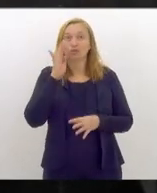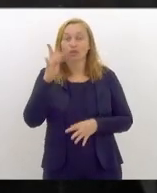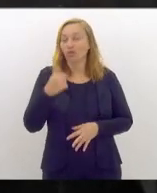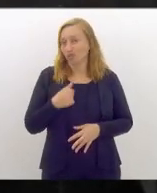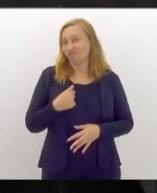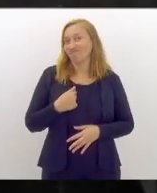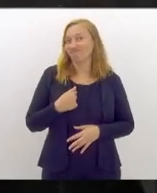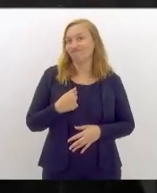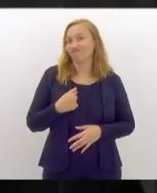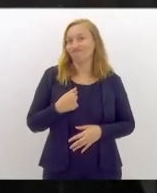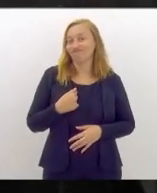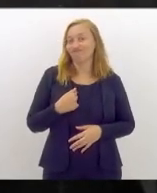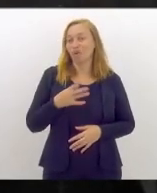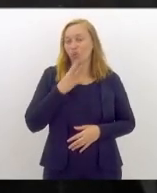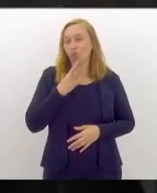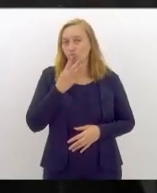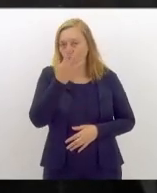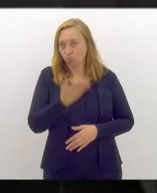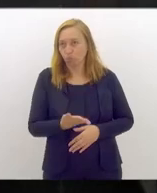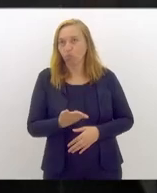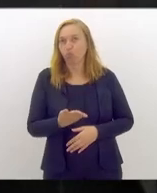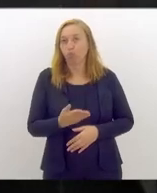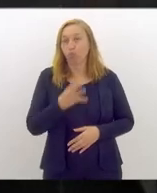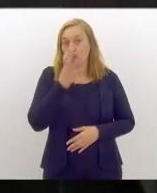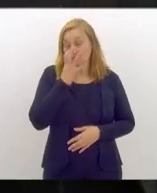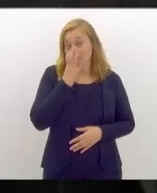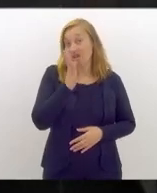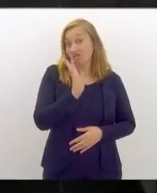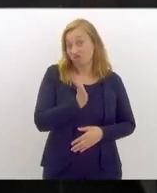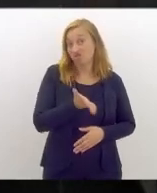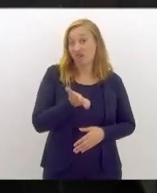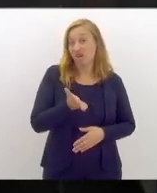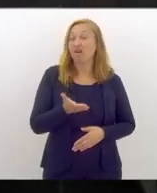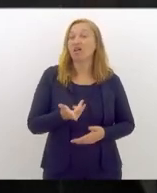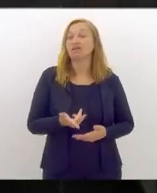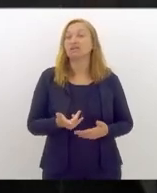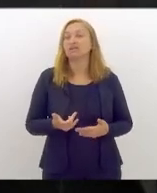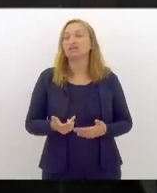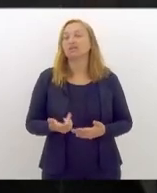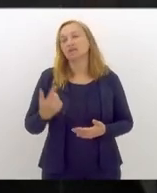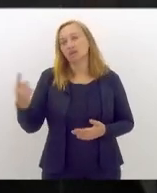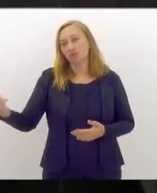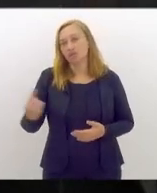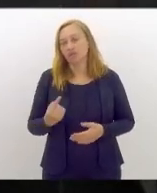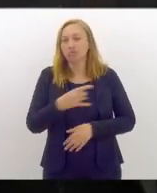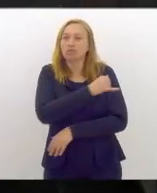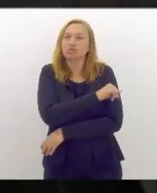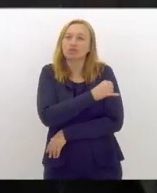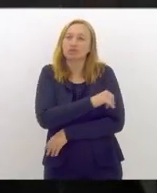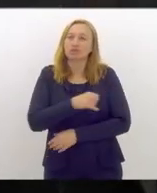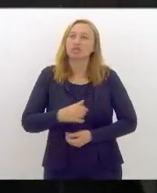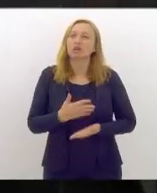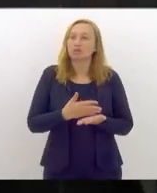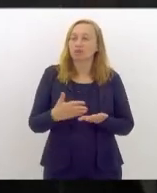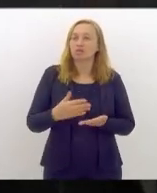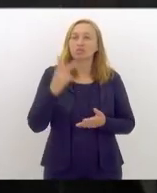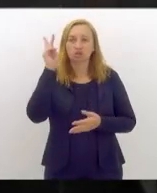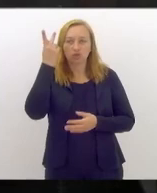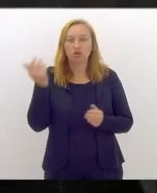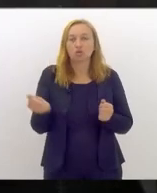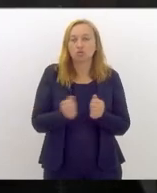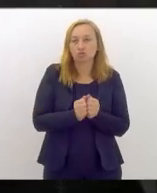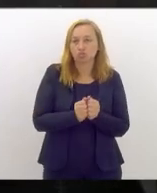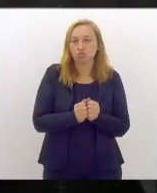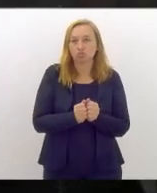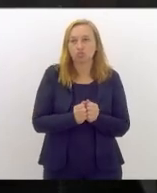de conhecer ele tem um cara que eu já admirava muito e aí eu vim para o Rio de Janeiro e a gente começou a nossa história juntos